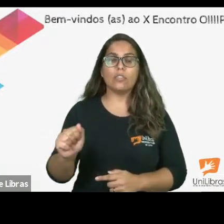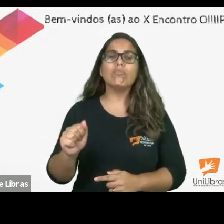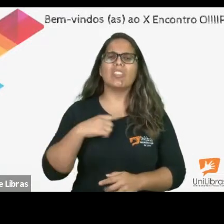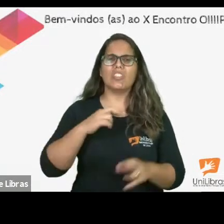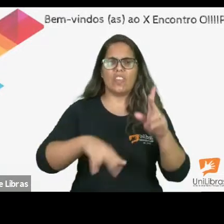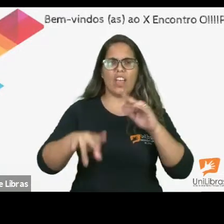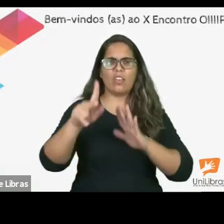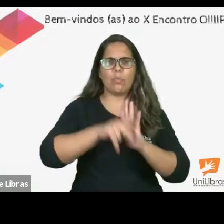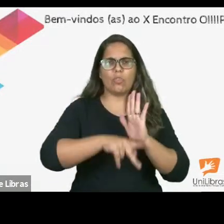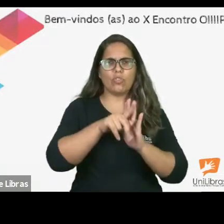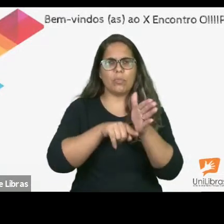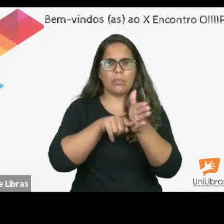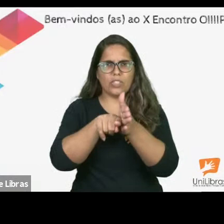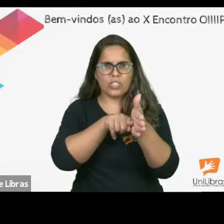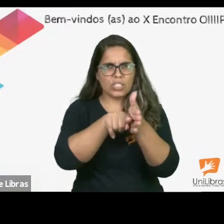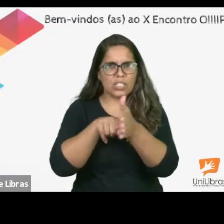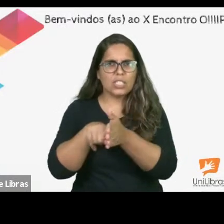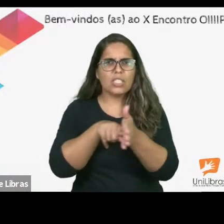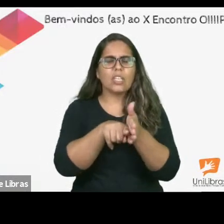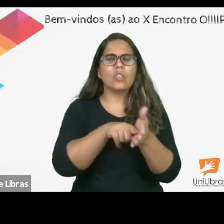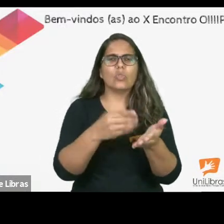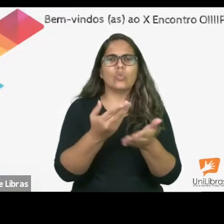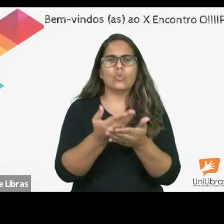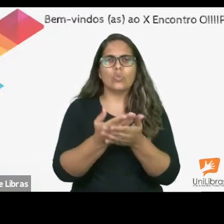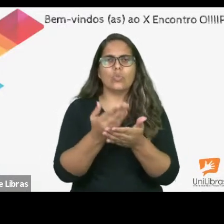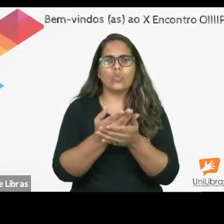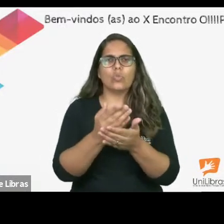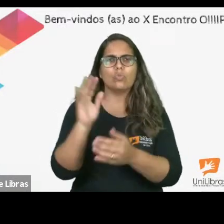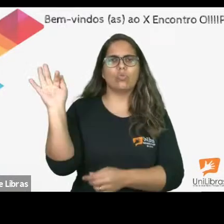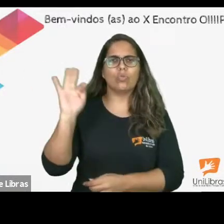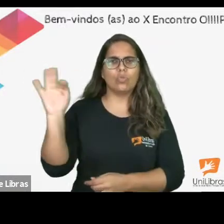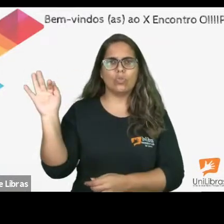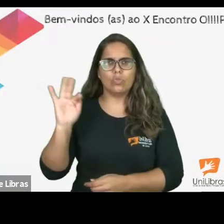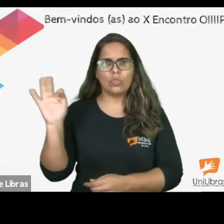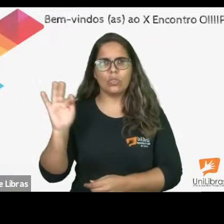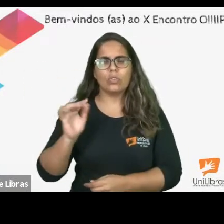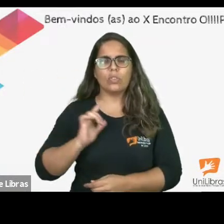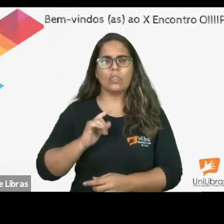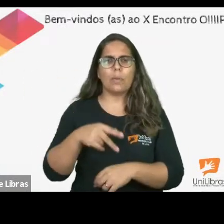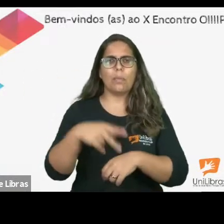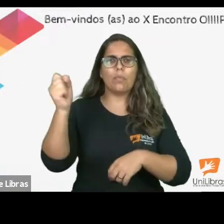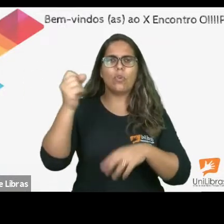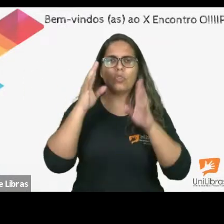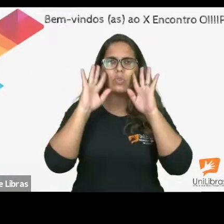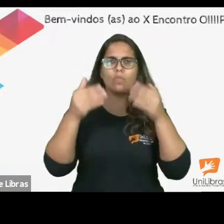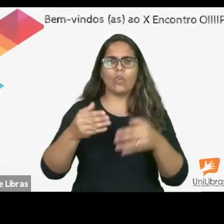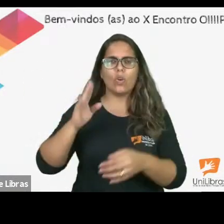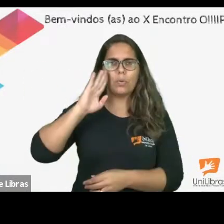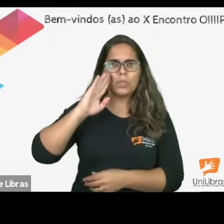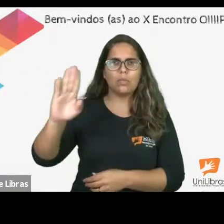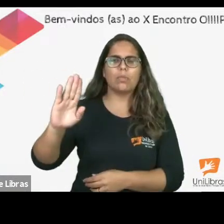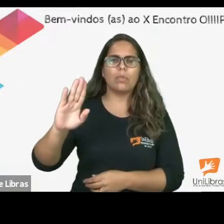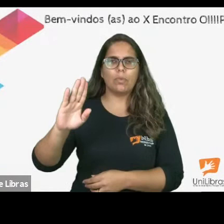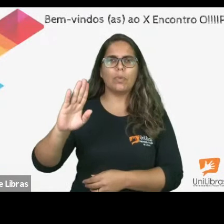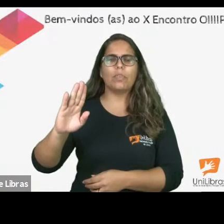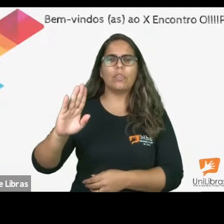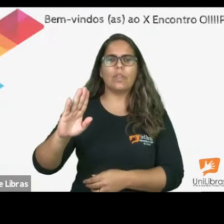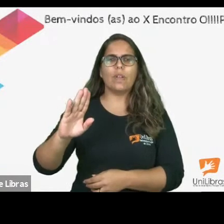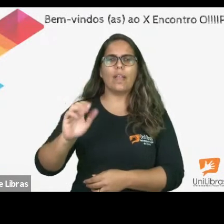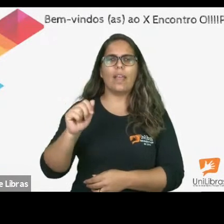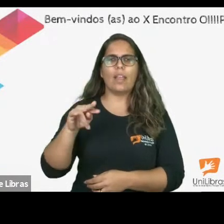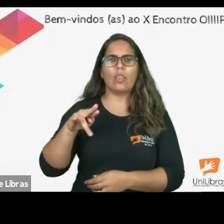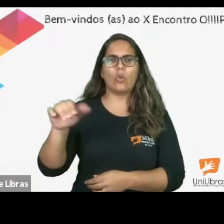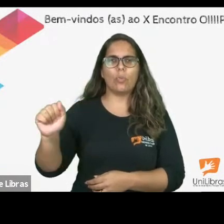projetos de pesquisa, estudantes de graduação e pós-graduação, com foco principalmente na anatomia